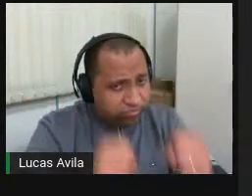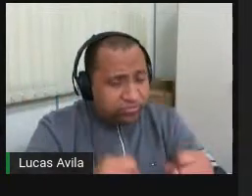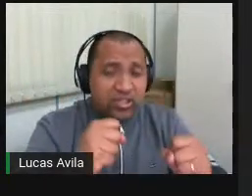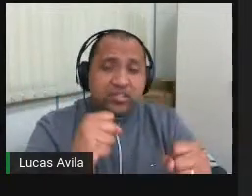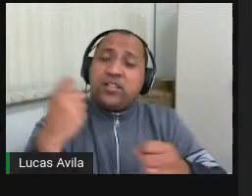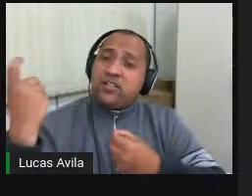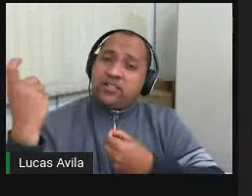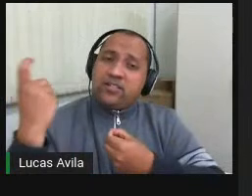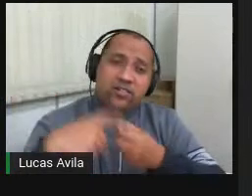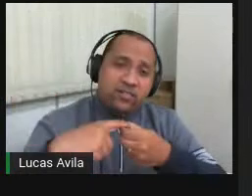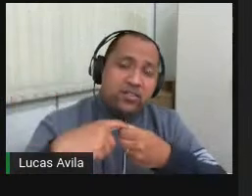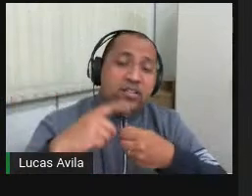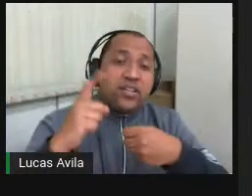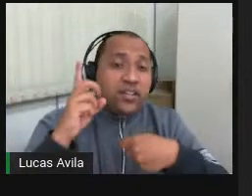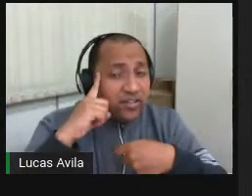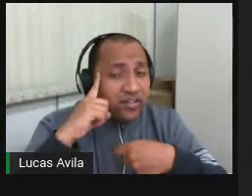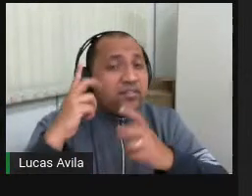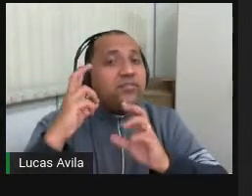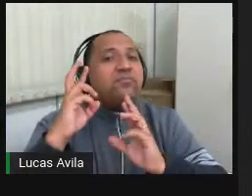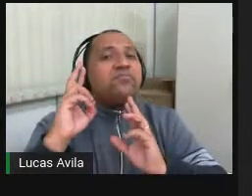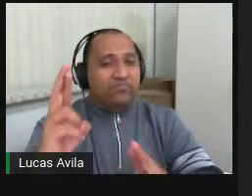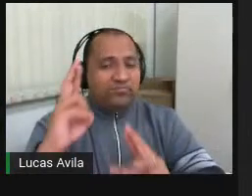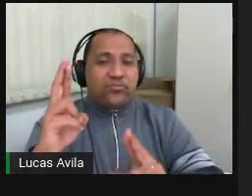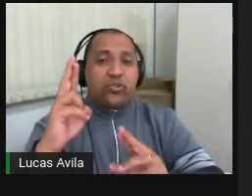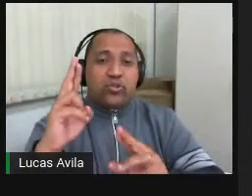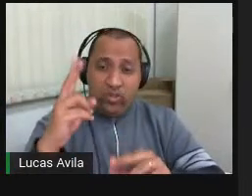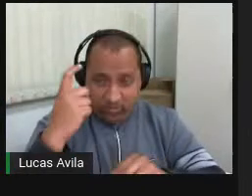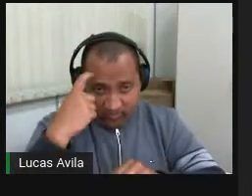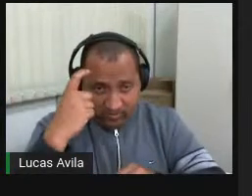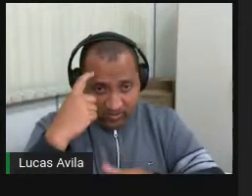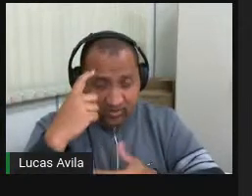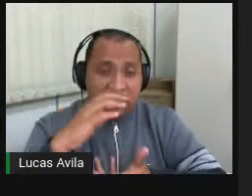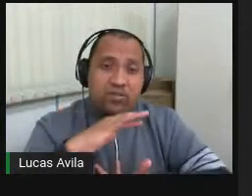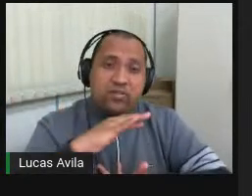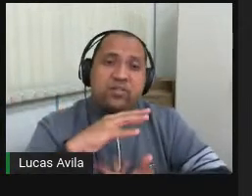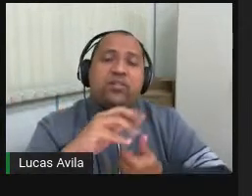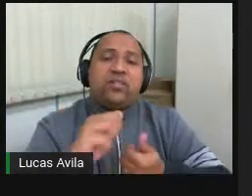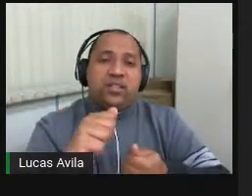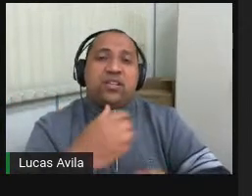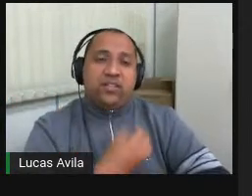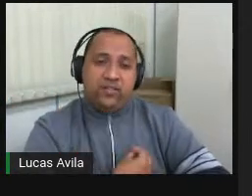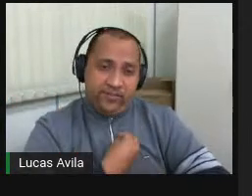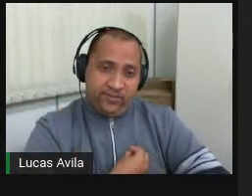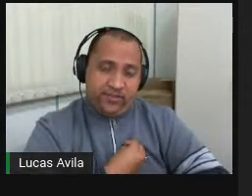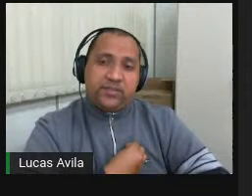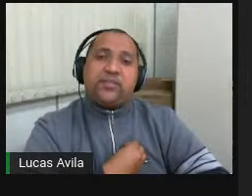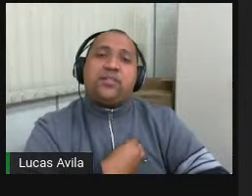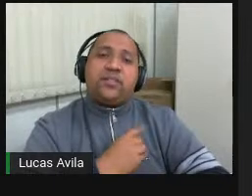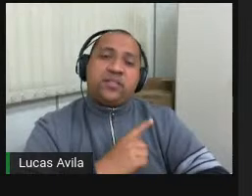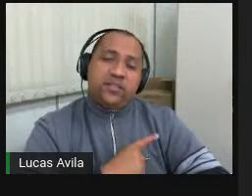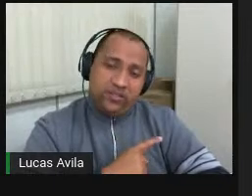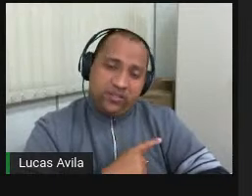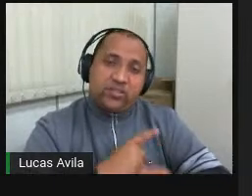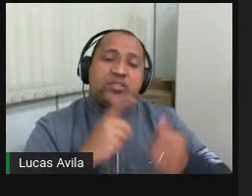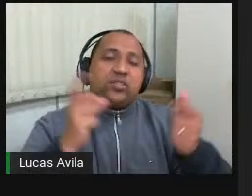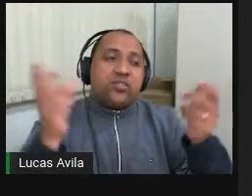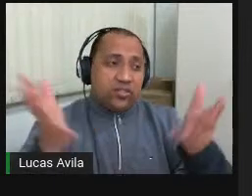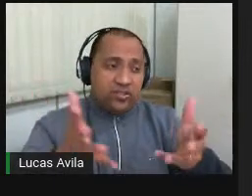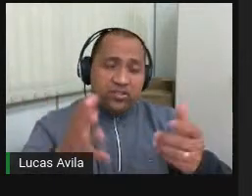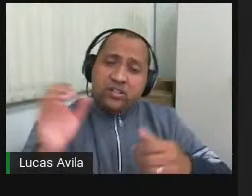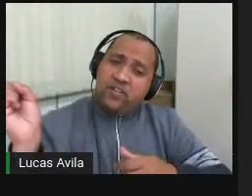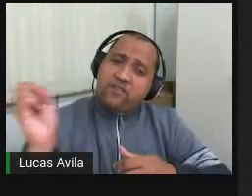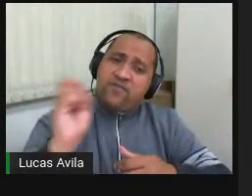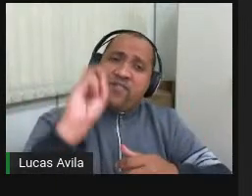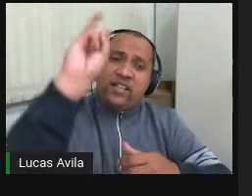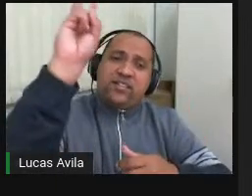voltar a ter esperança e pensar num mundo onde a vida seja o valor maior e